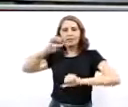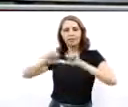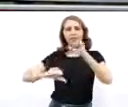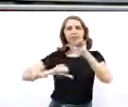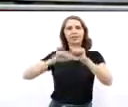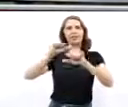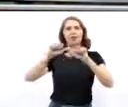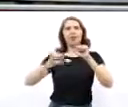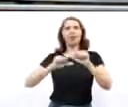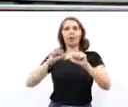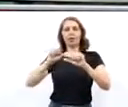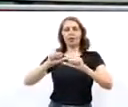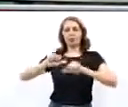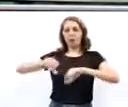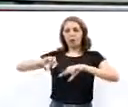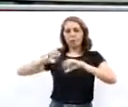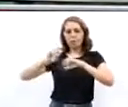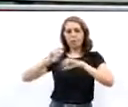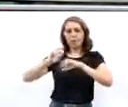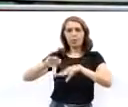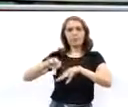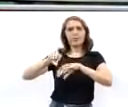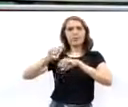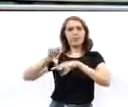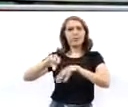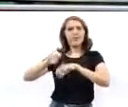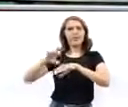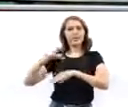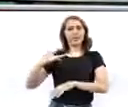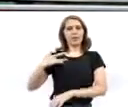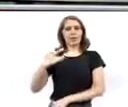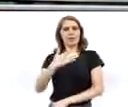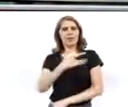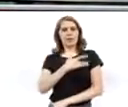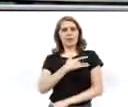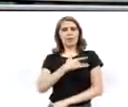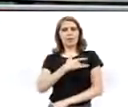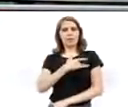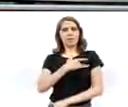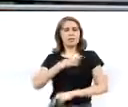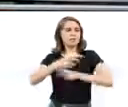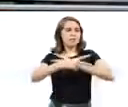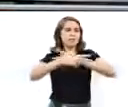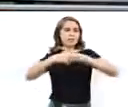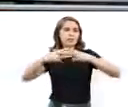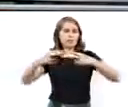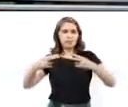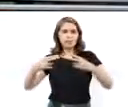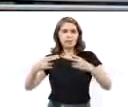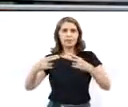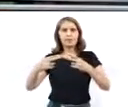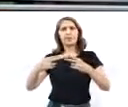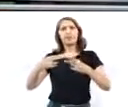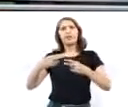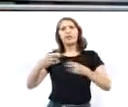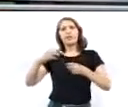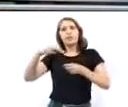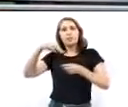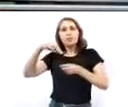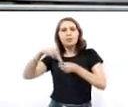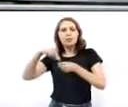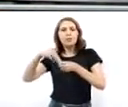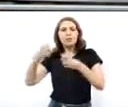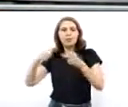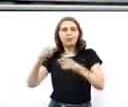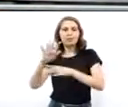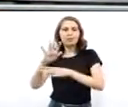sejam veiculados para a educação, a saúde e toda a infraestrutura que um município mais necessita. Um